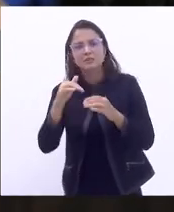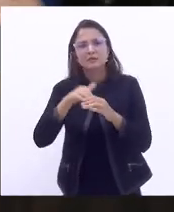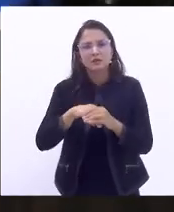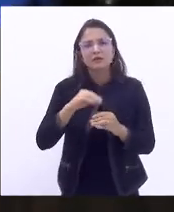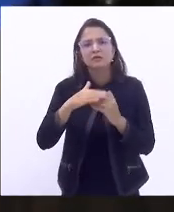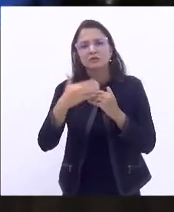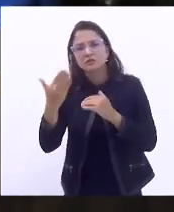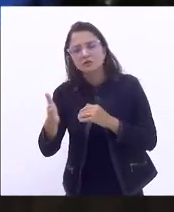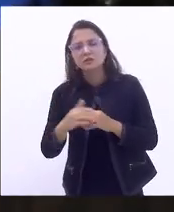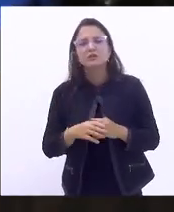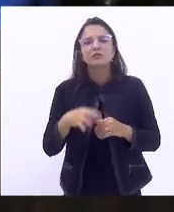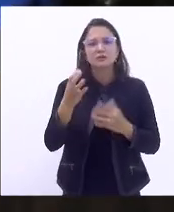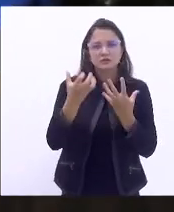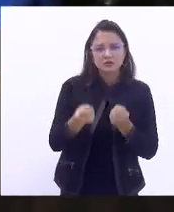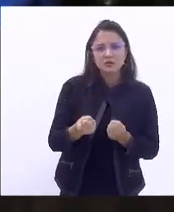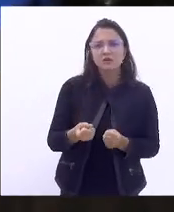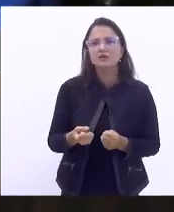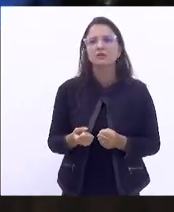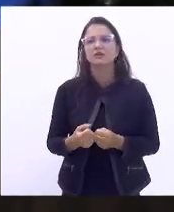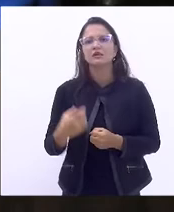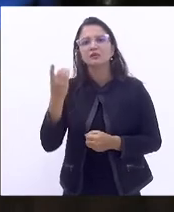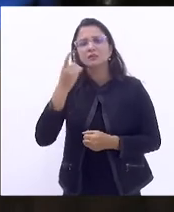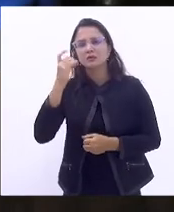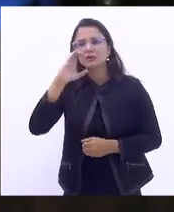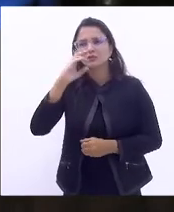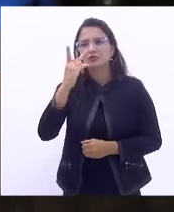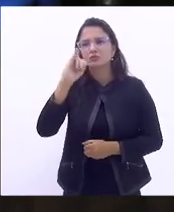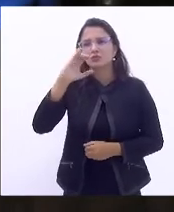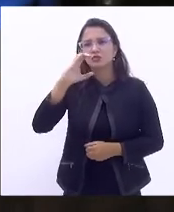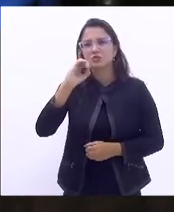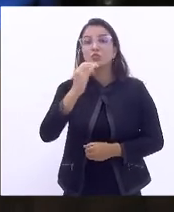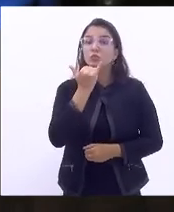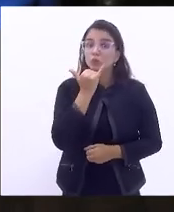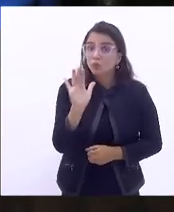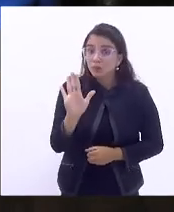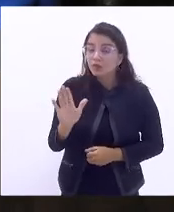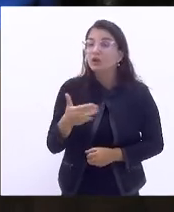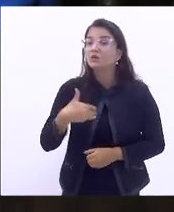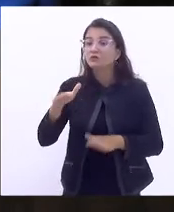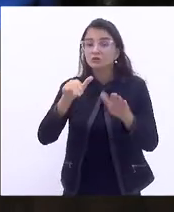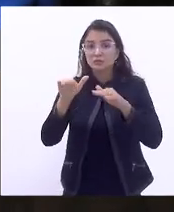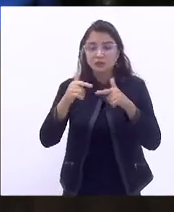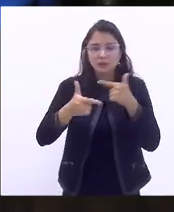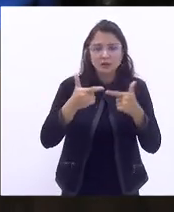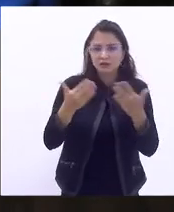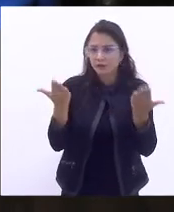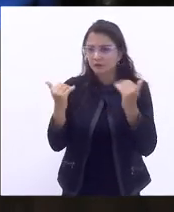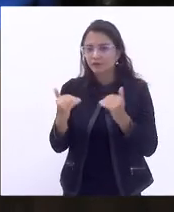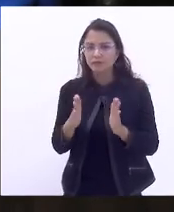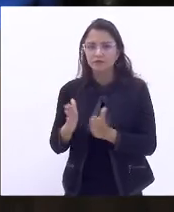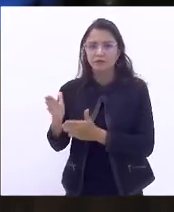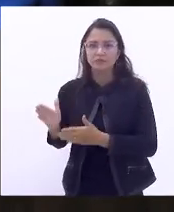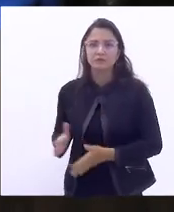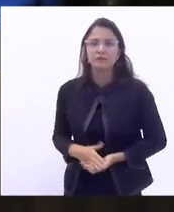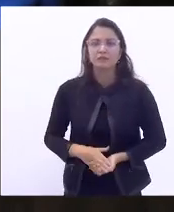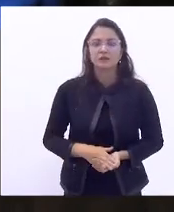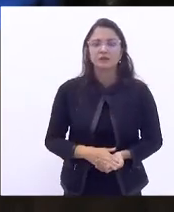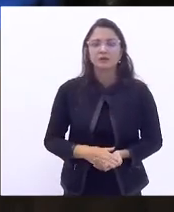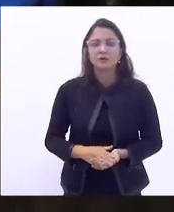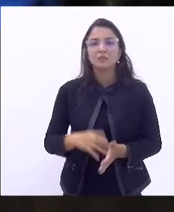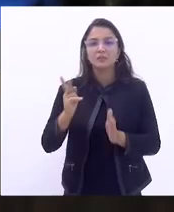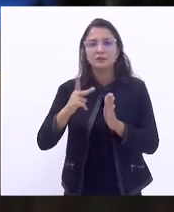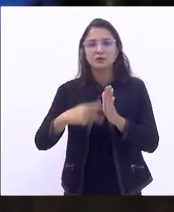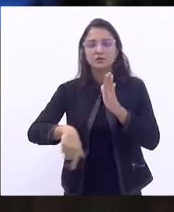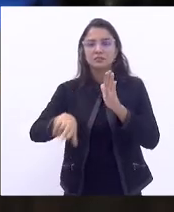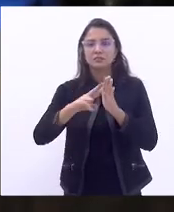favorável. Questão de ordem, presidente. Deputado Chico Machado. Perdão, presidente, chama os trabalhos à ordem. Em relação ao projeto de resolução 1057,